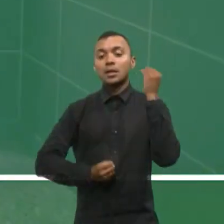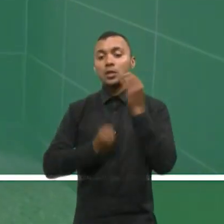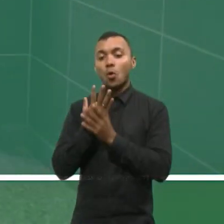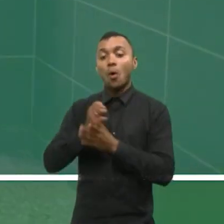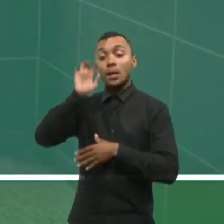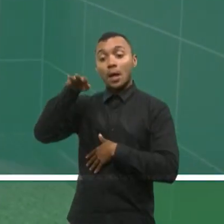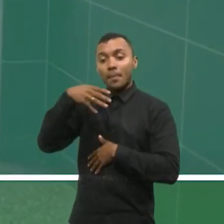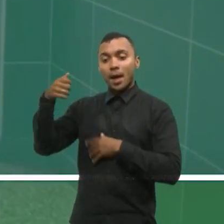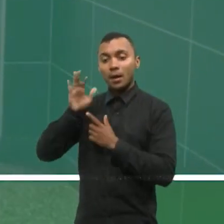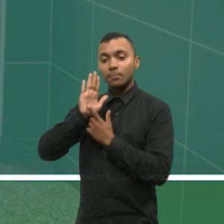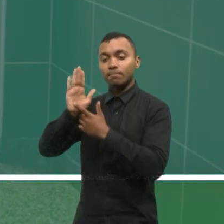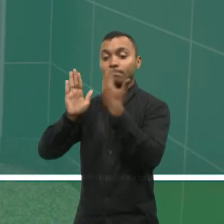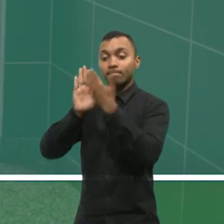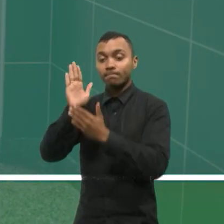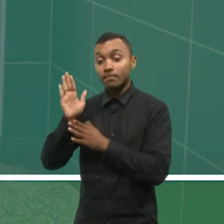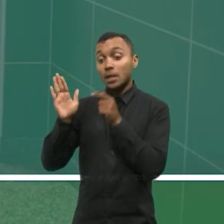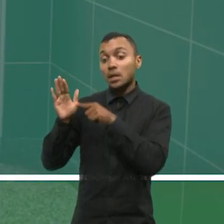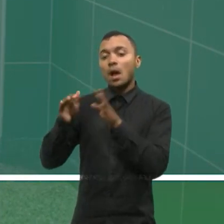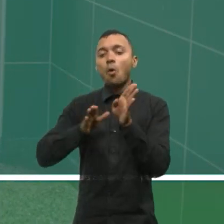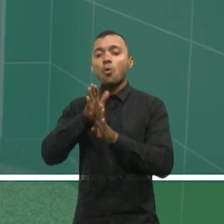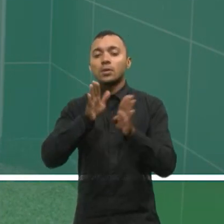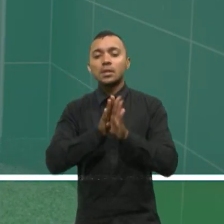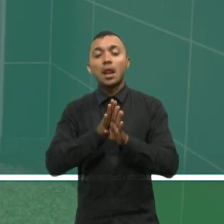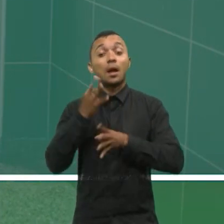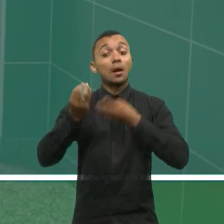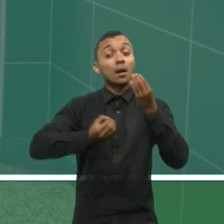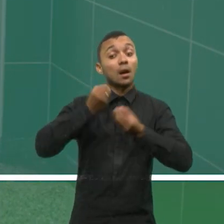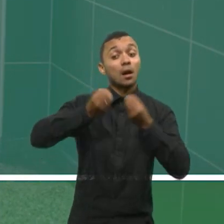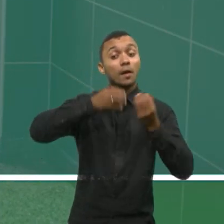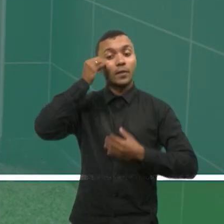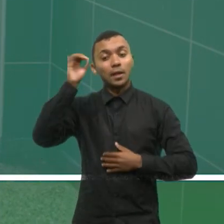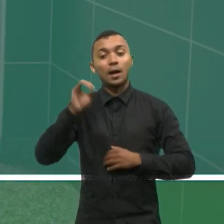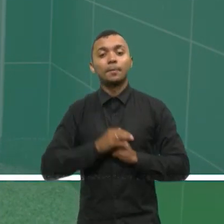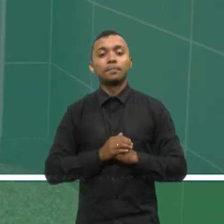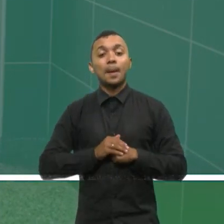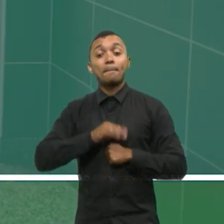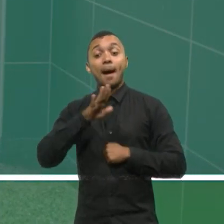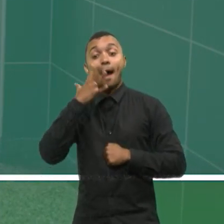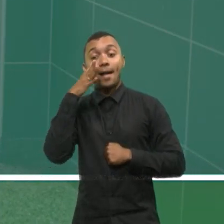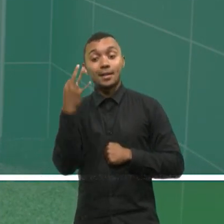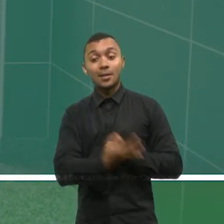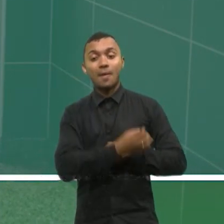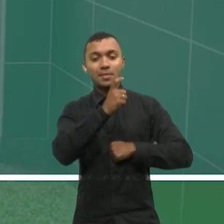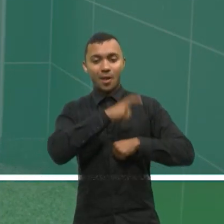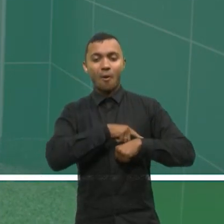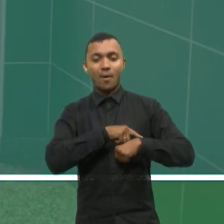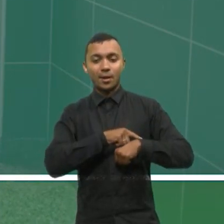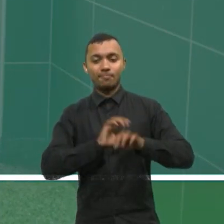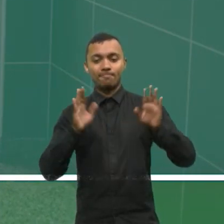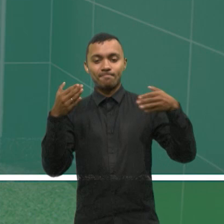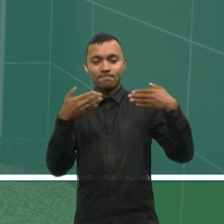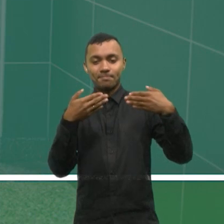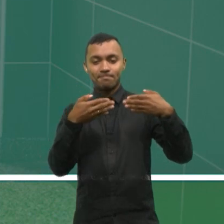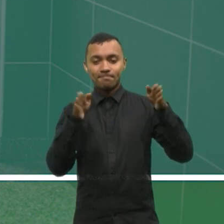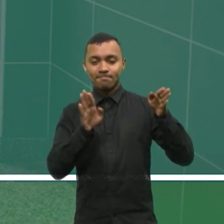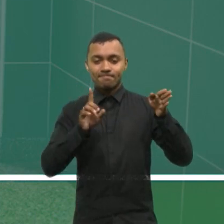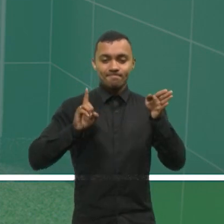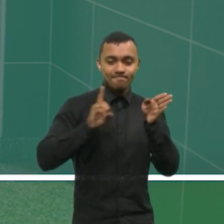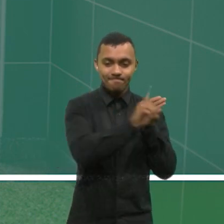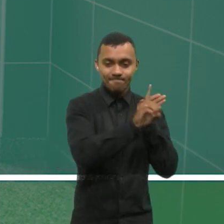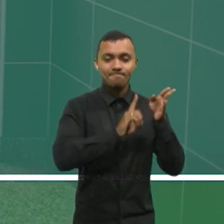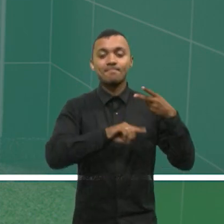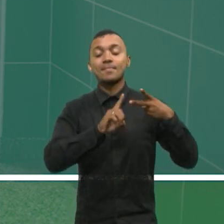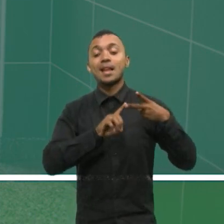algumas orientações sobre como enfrentar o problema. Redobrar o cuidado no acesso nas entradas e portarias, sobretudo nos horários